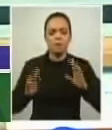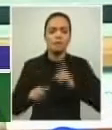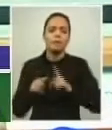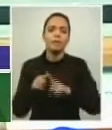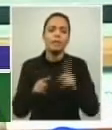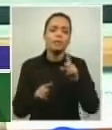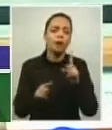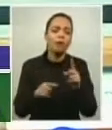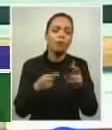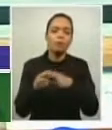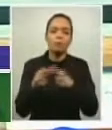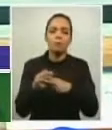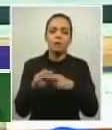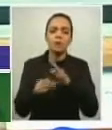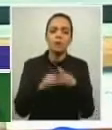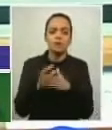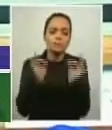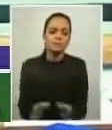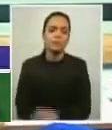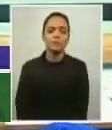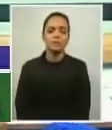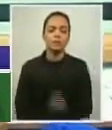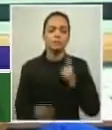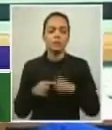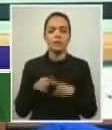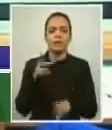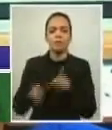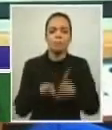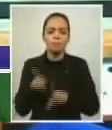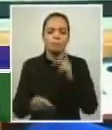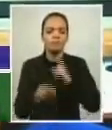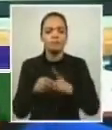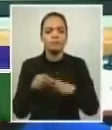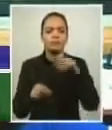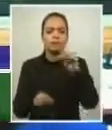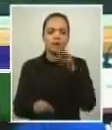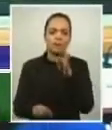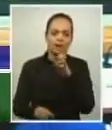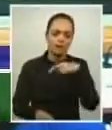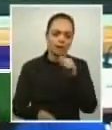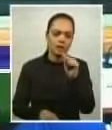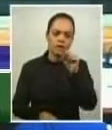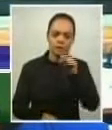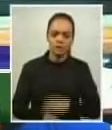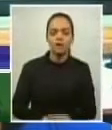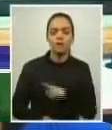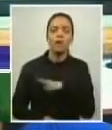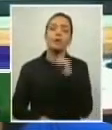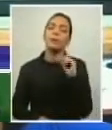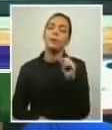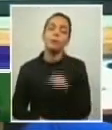que não serve totalmente é porque a população de Atenas eu tinha